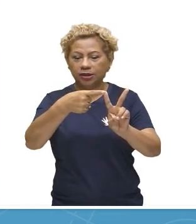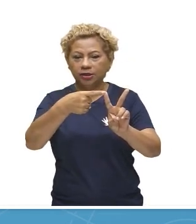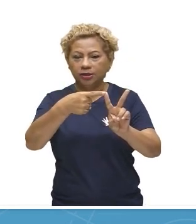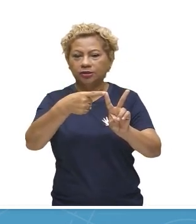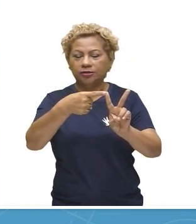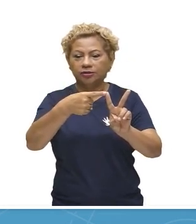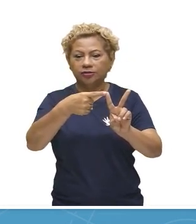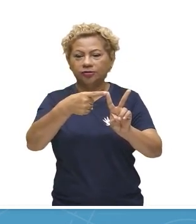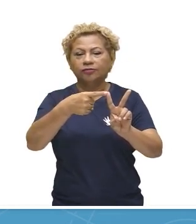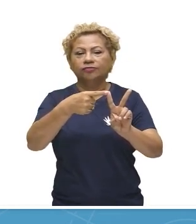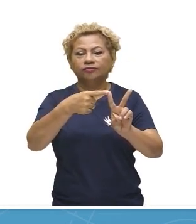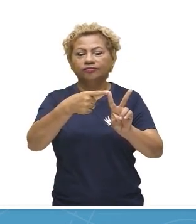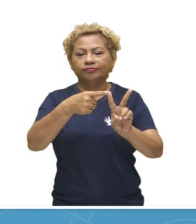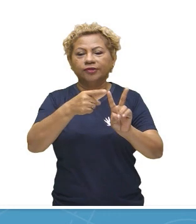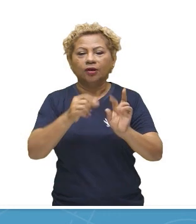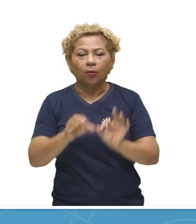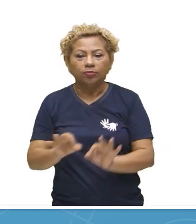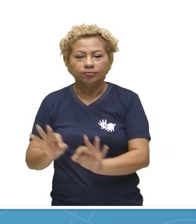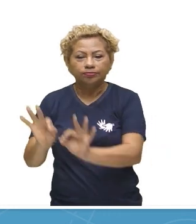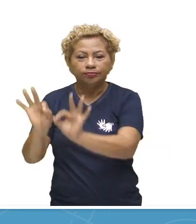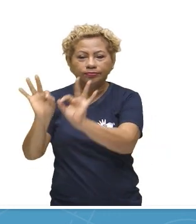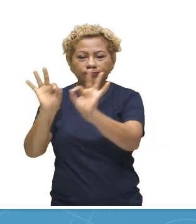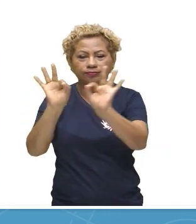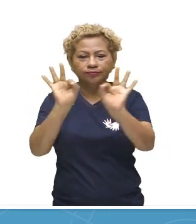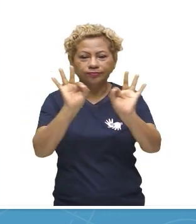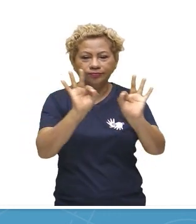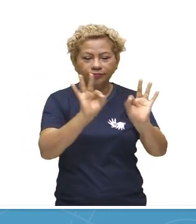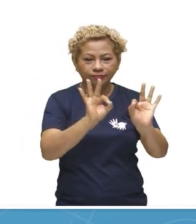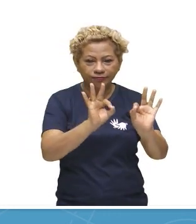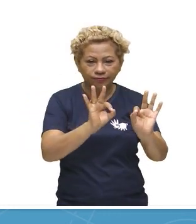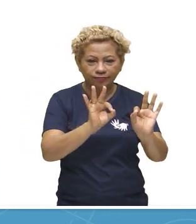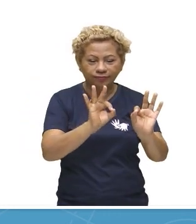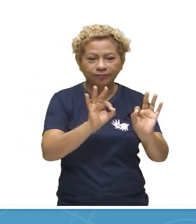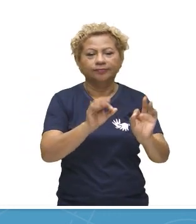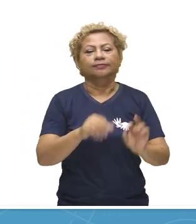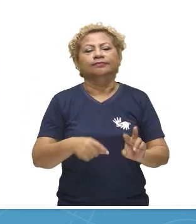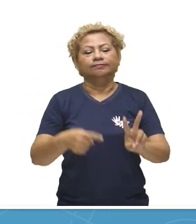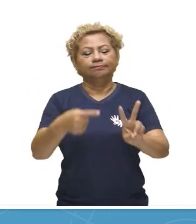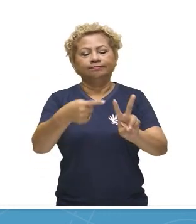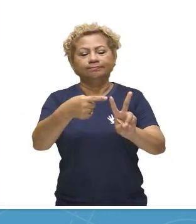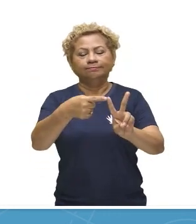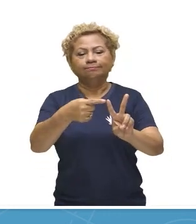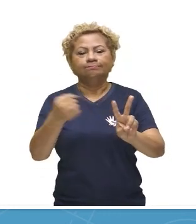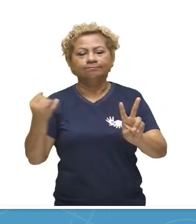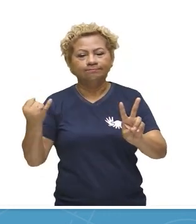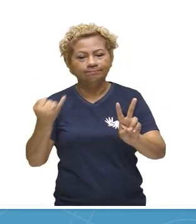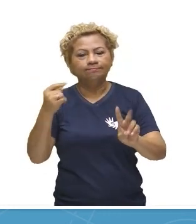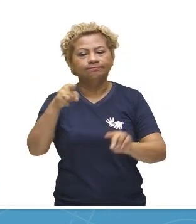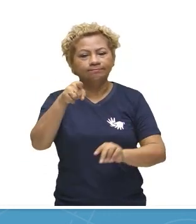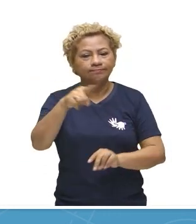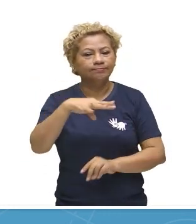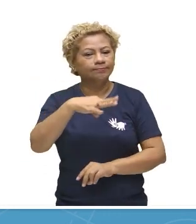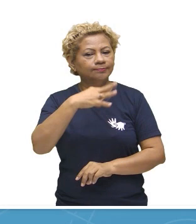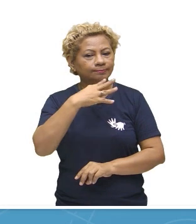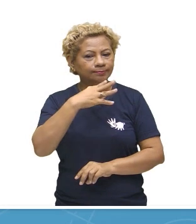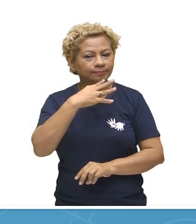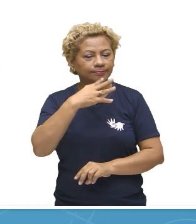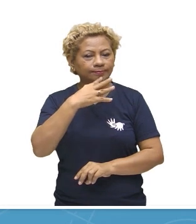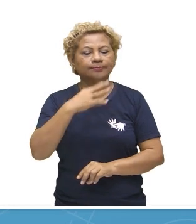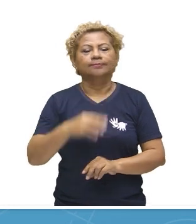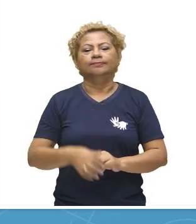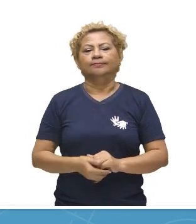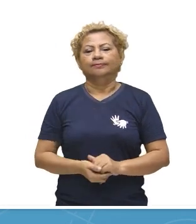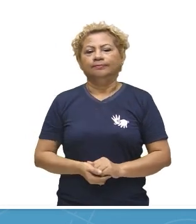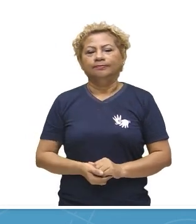aí esse índice 2, né? Esse índice ele pode ser qualquer número natural acima de 2. Então, nesse